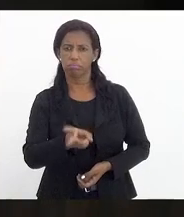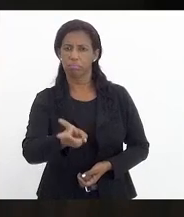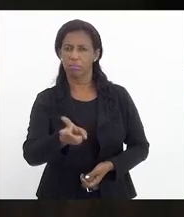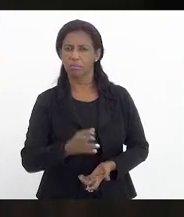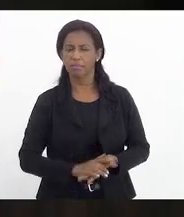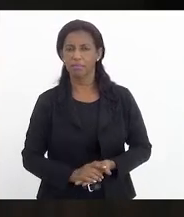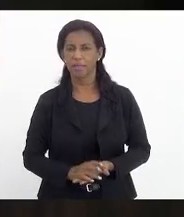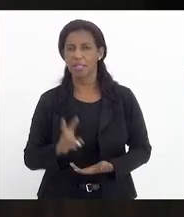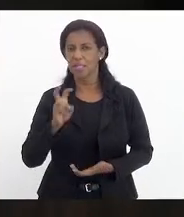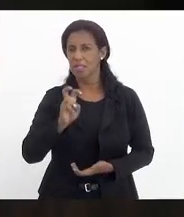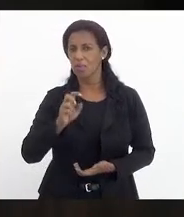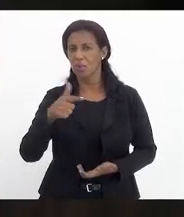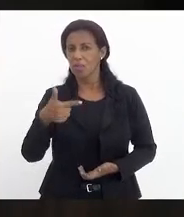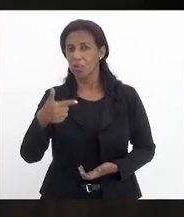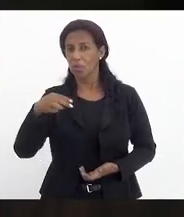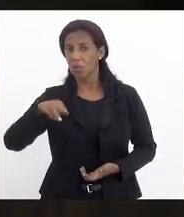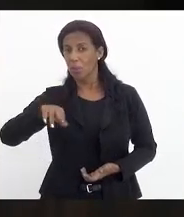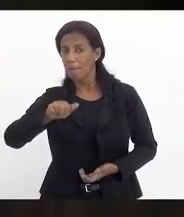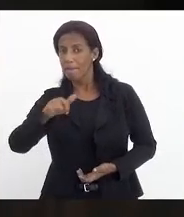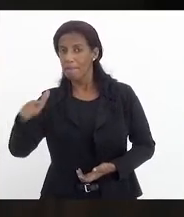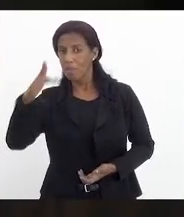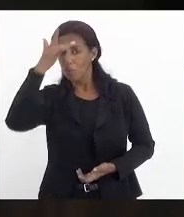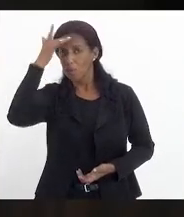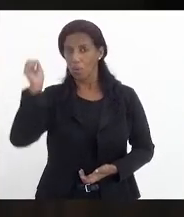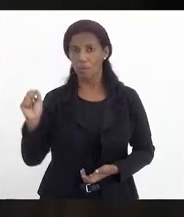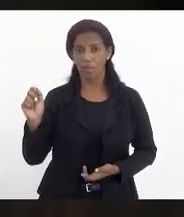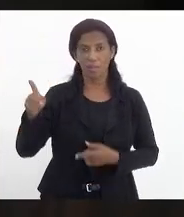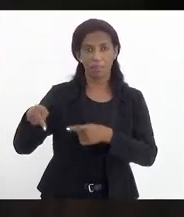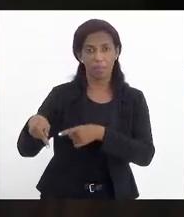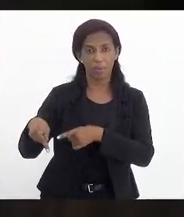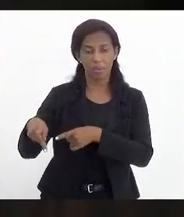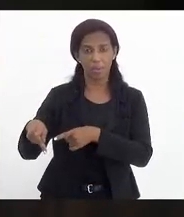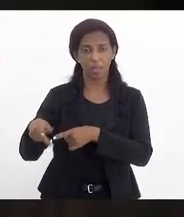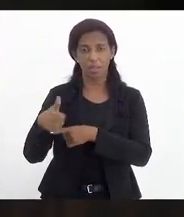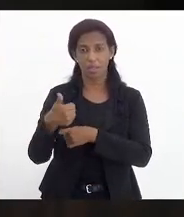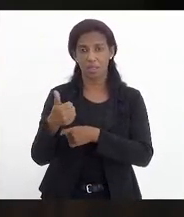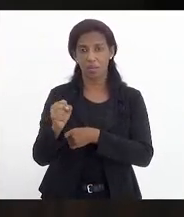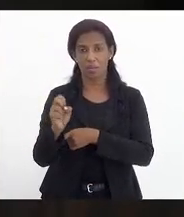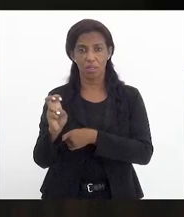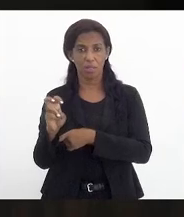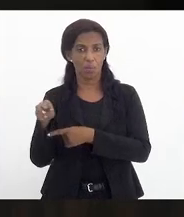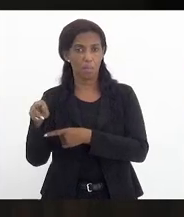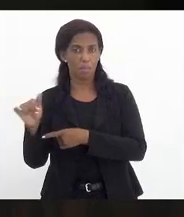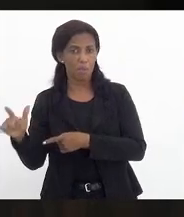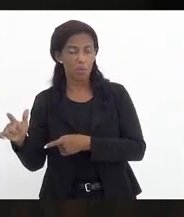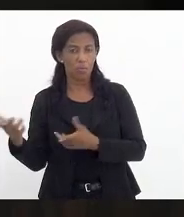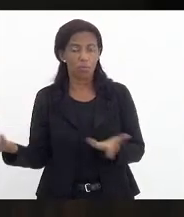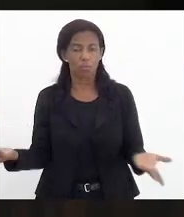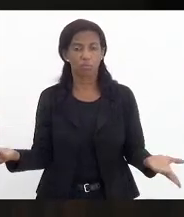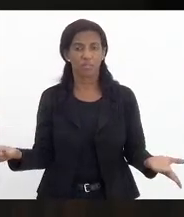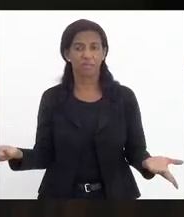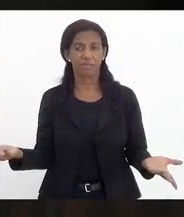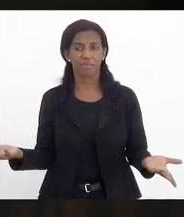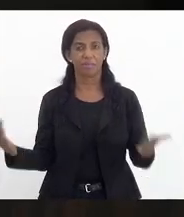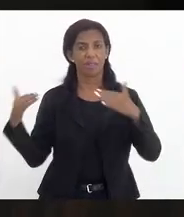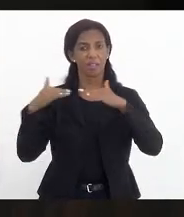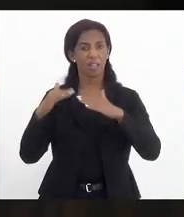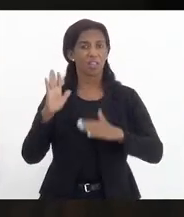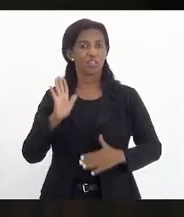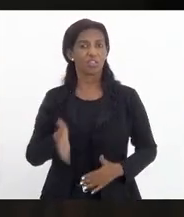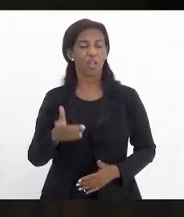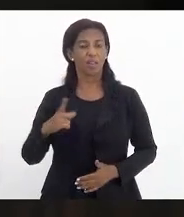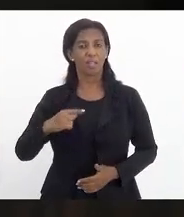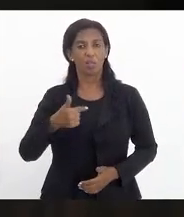significa que 52 mil servidores irão se aposentar de 185 mil. O Rio Previdência, que já tem